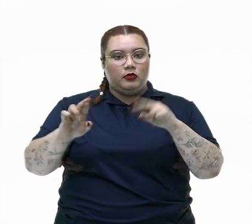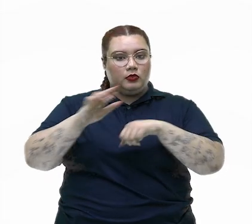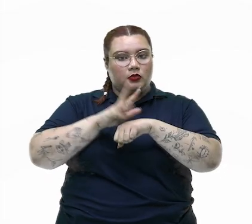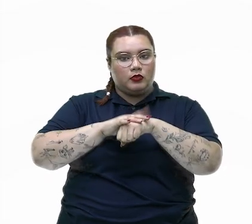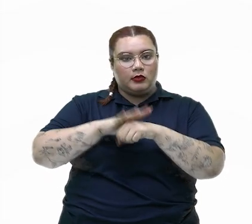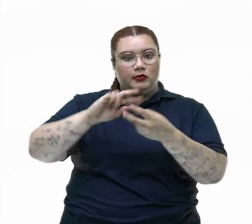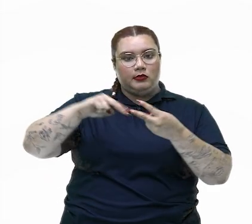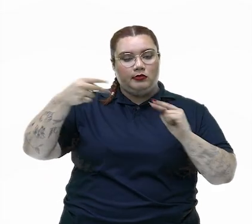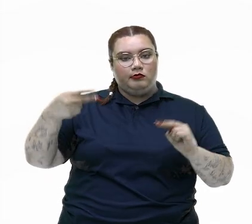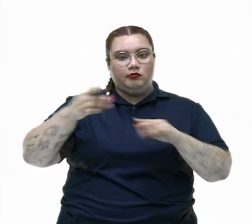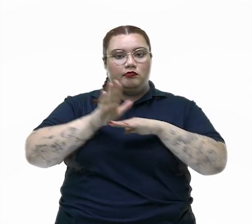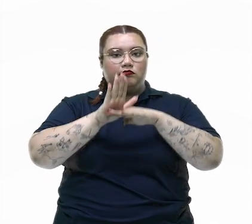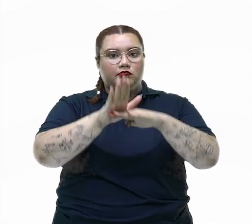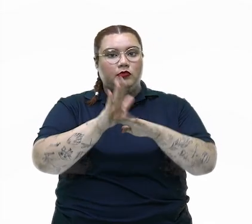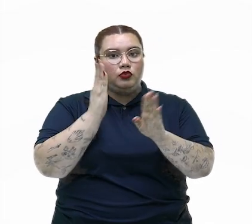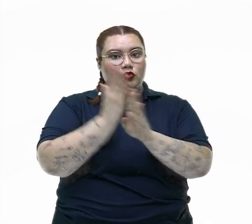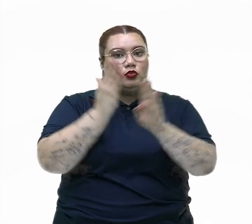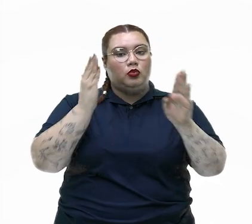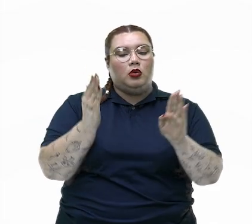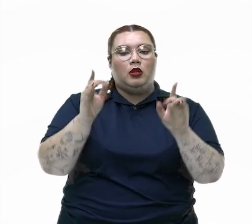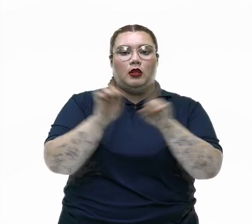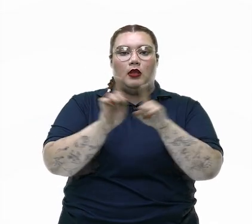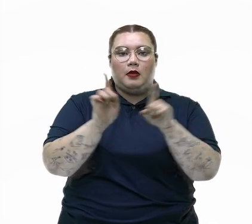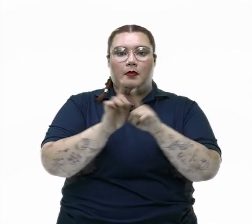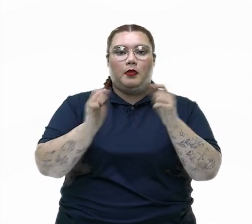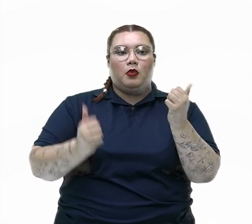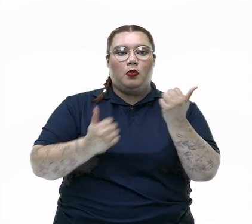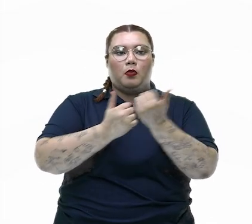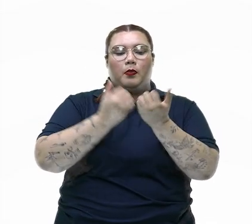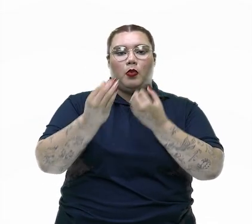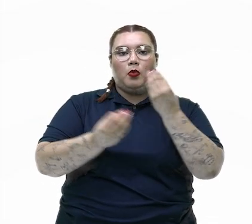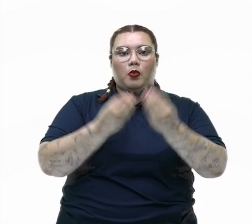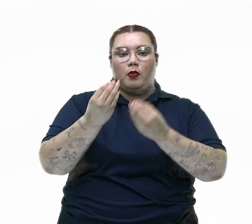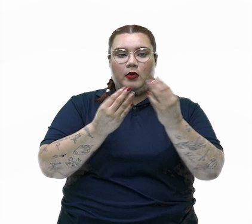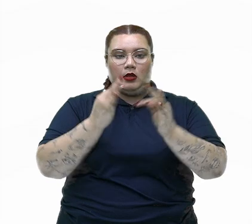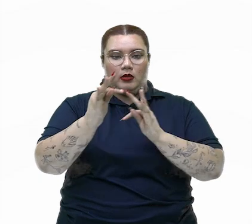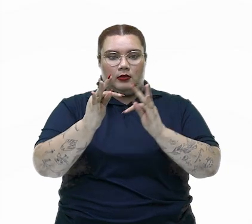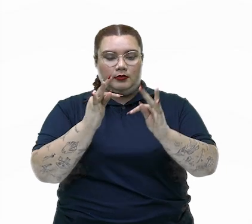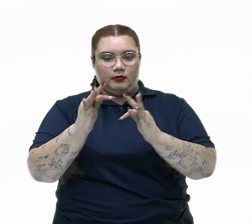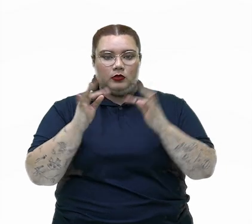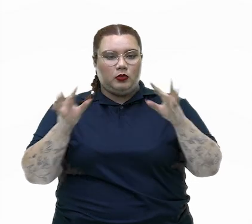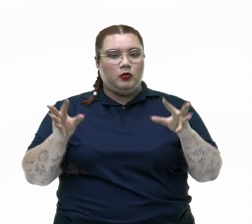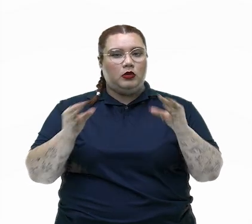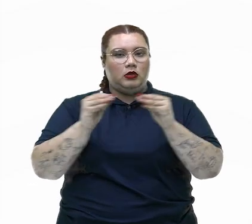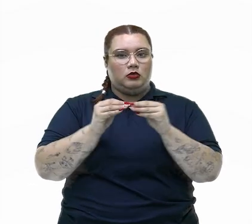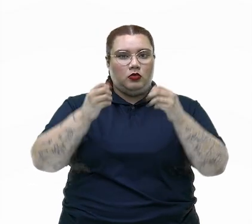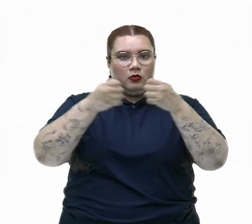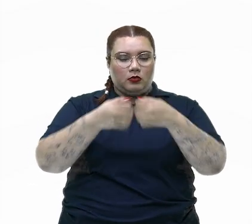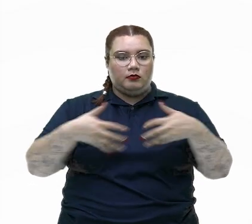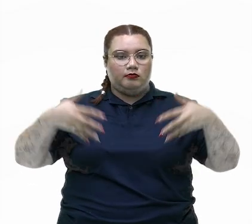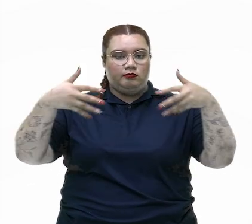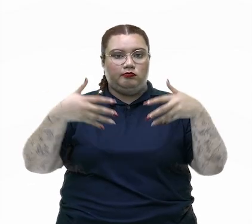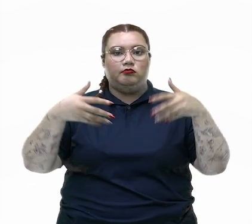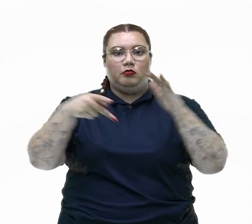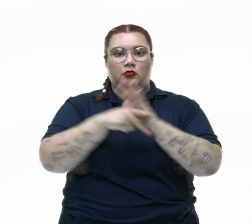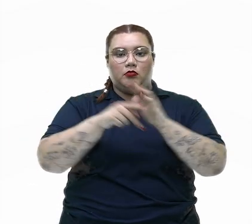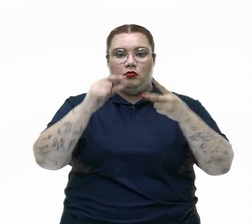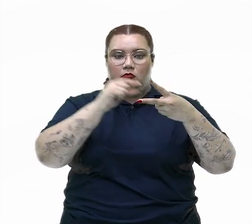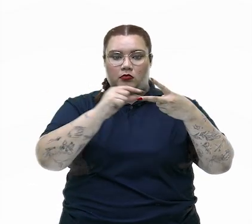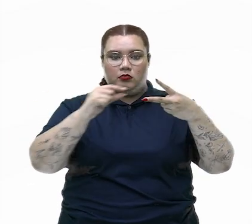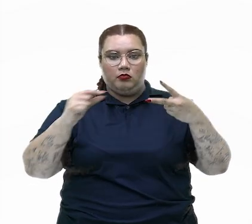doenças, auxiliando no diagnóstico e tratamento. Então, em resumo, o mapeamento